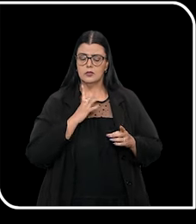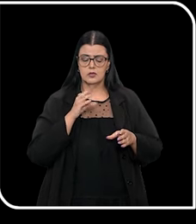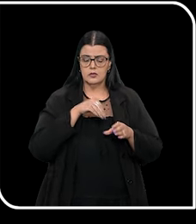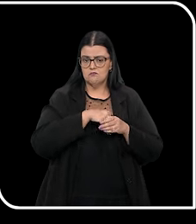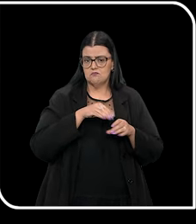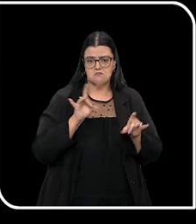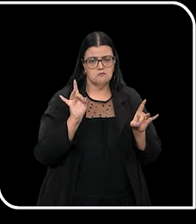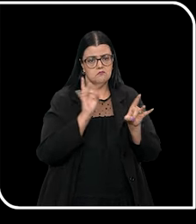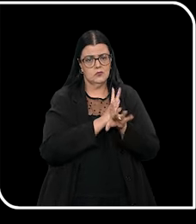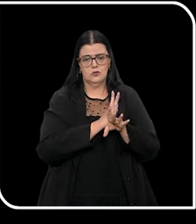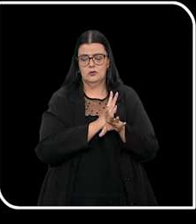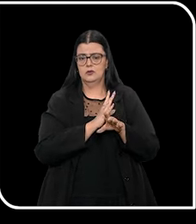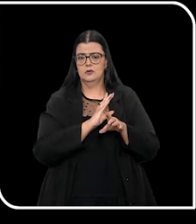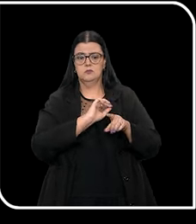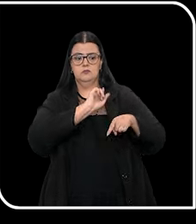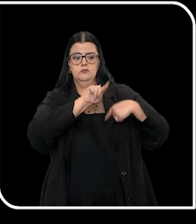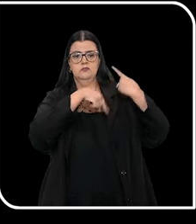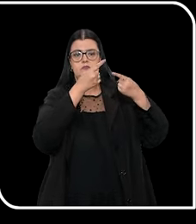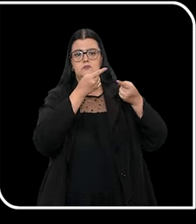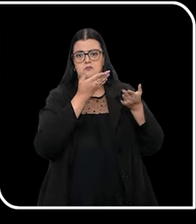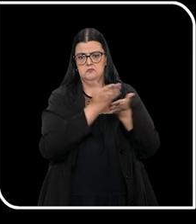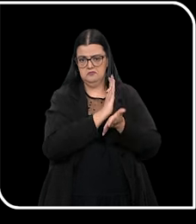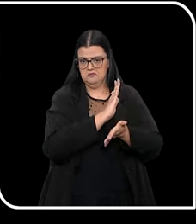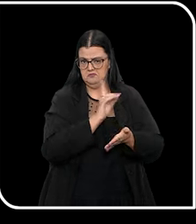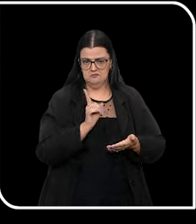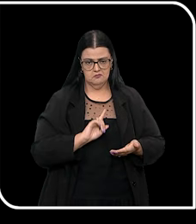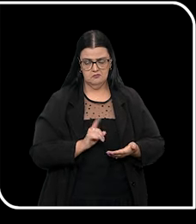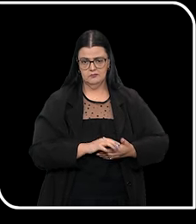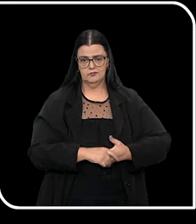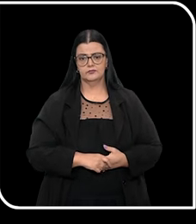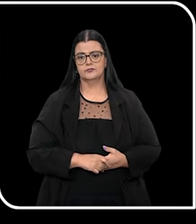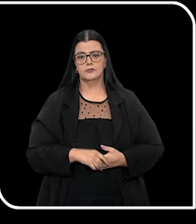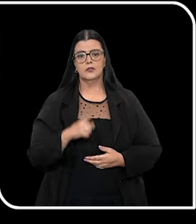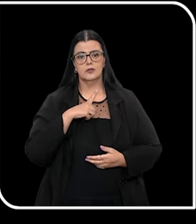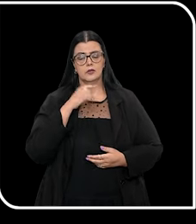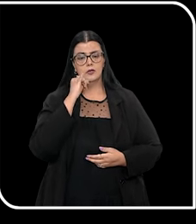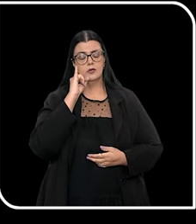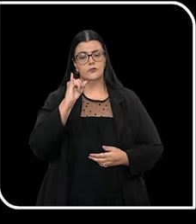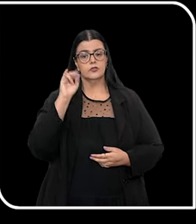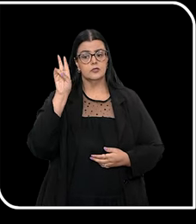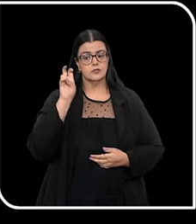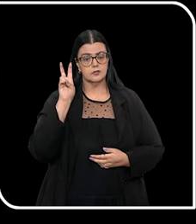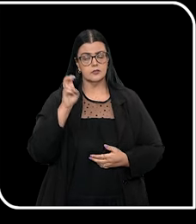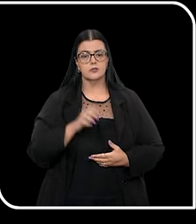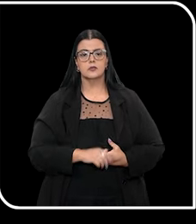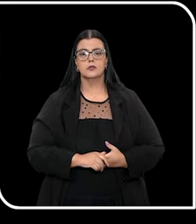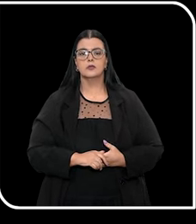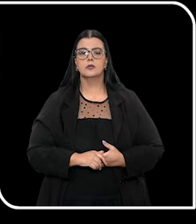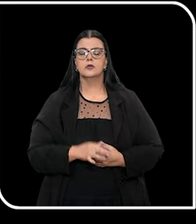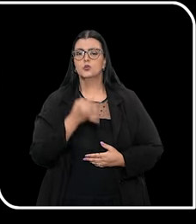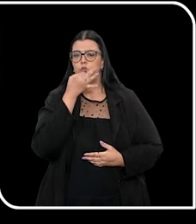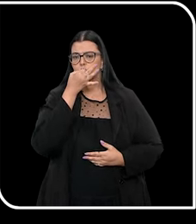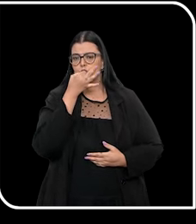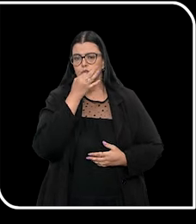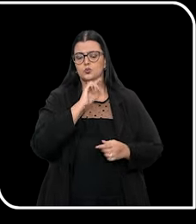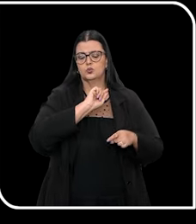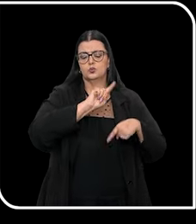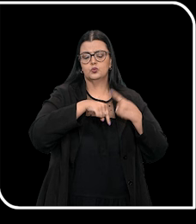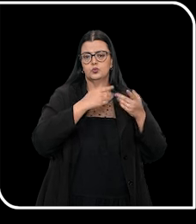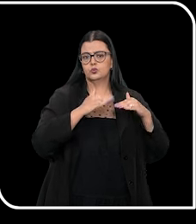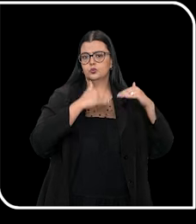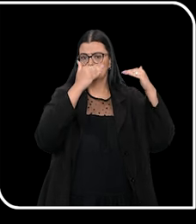convive não é algo que se supera eu vou falar isso mais para frente mas eu já quero frisar aqui gente que o discurso da